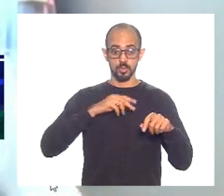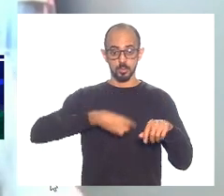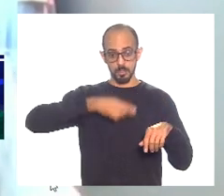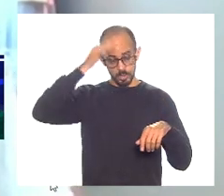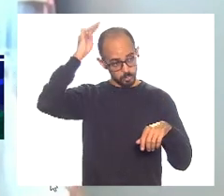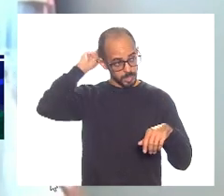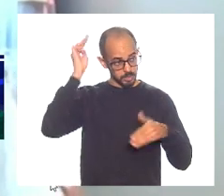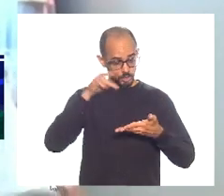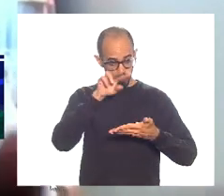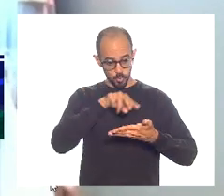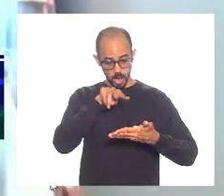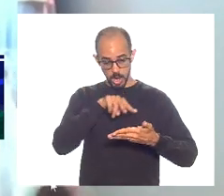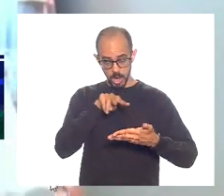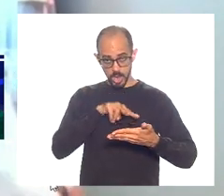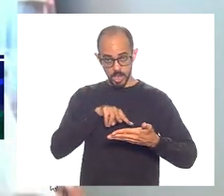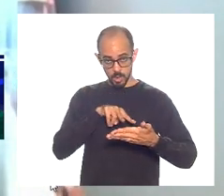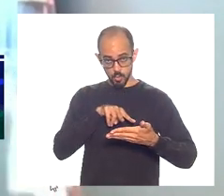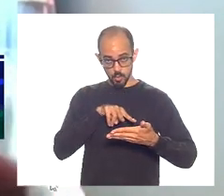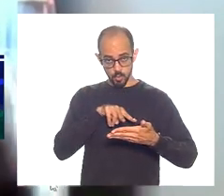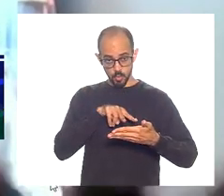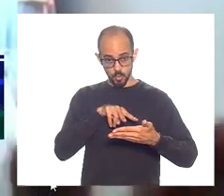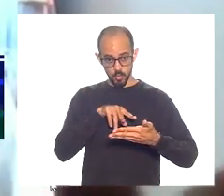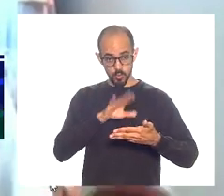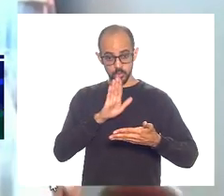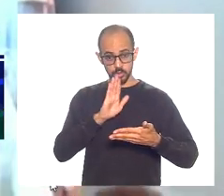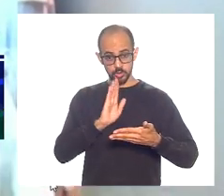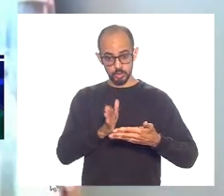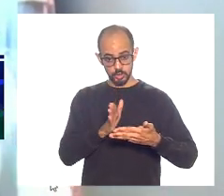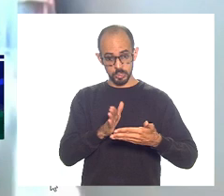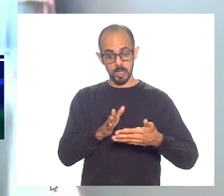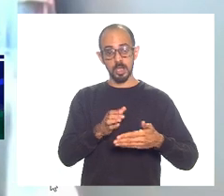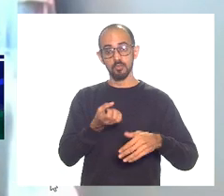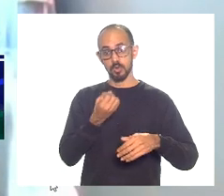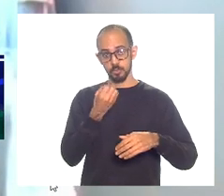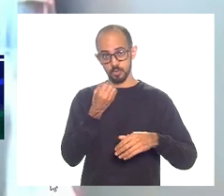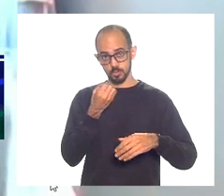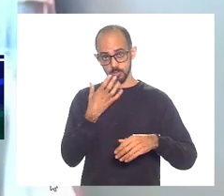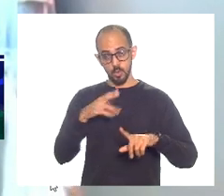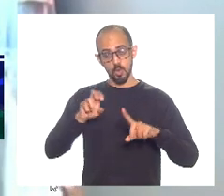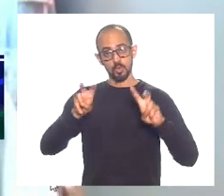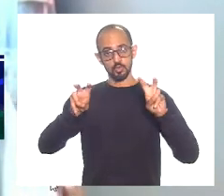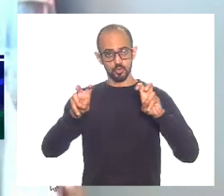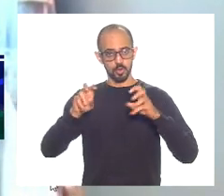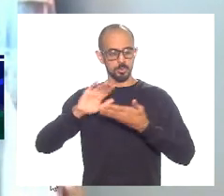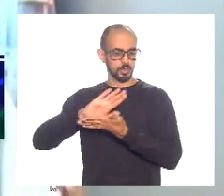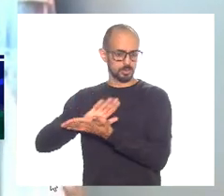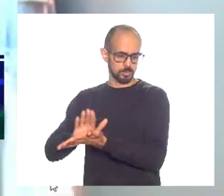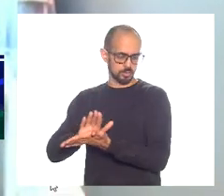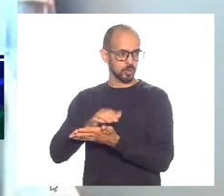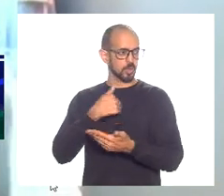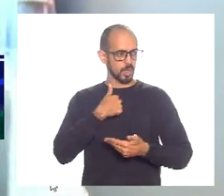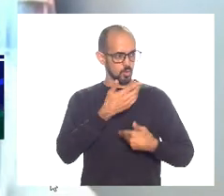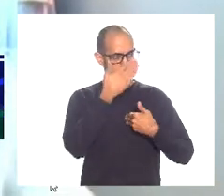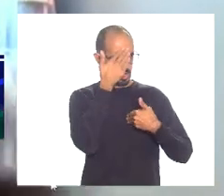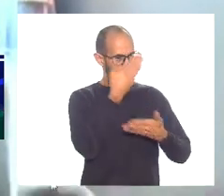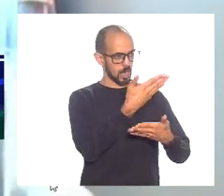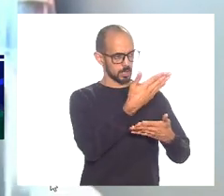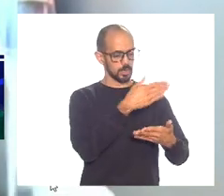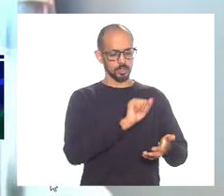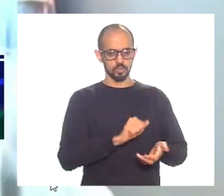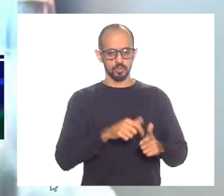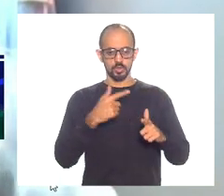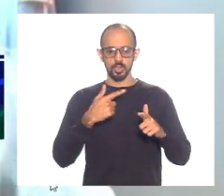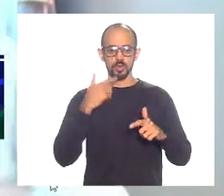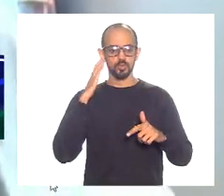leu, contemplou a questão das discriminações. Então, sobre esse ponto, Márcio, eu te agradeço. Sei que é uma